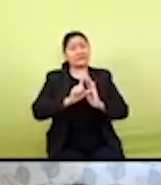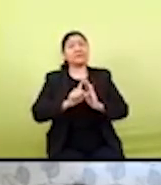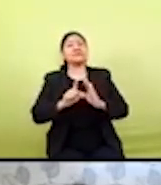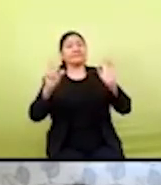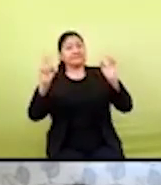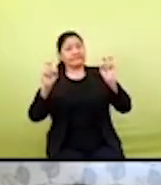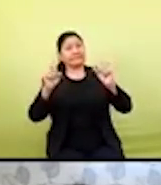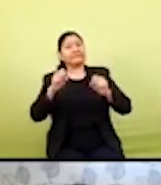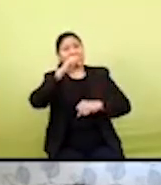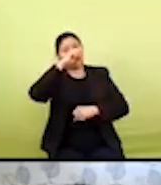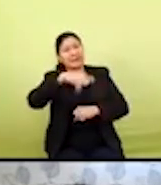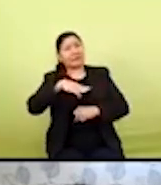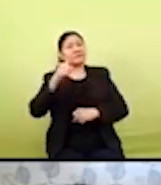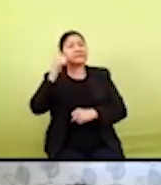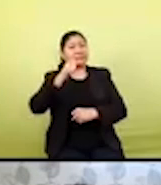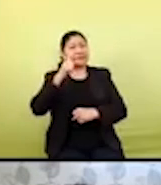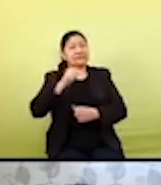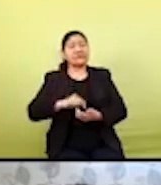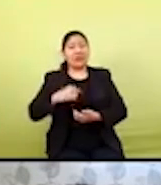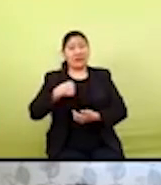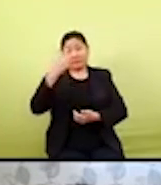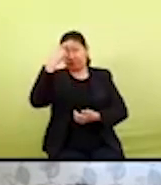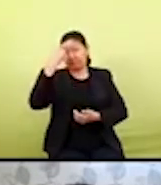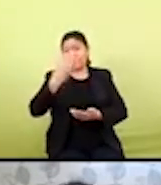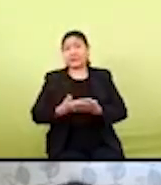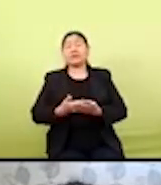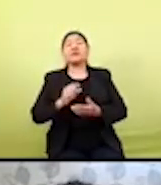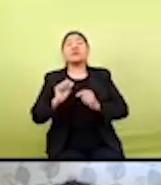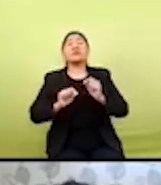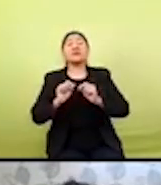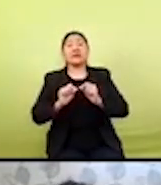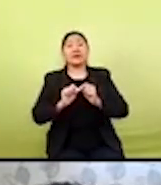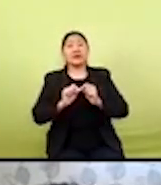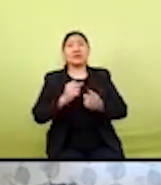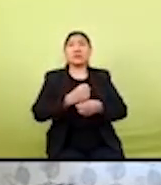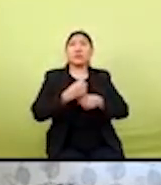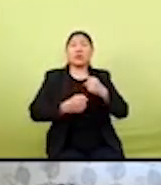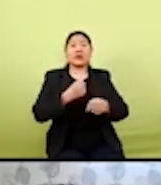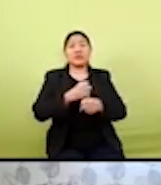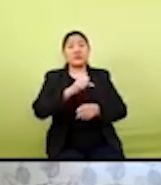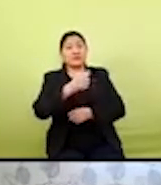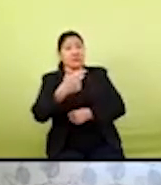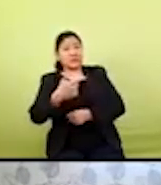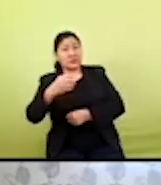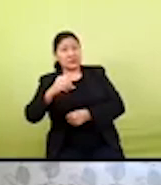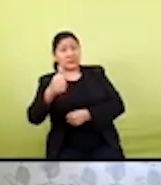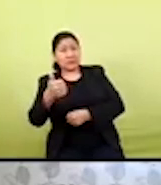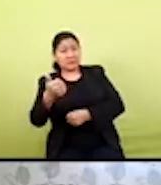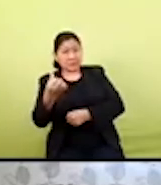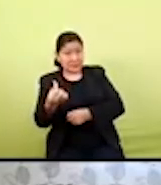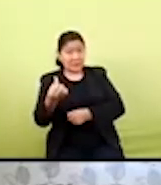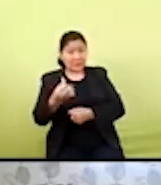E eu acredito, assim, que desde 2006, né, quando a lei foi criada, e